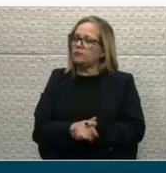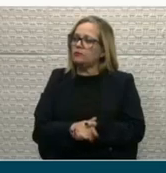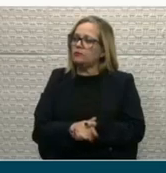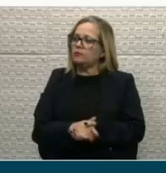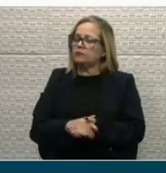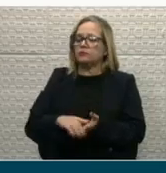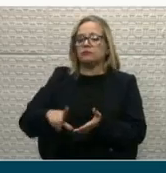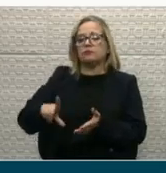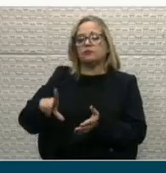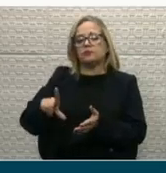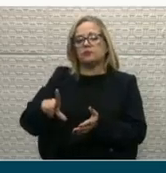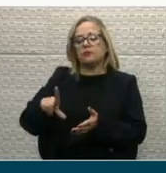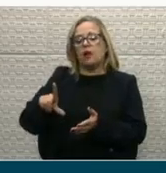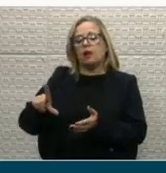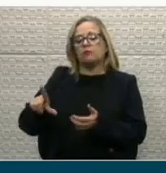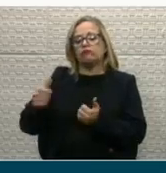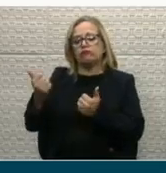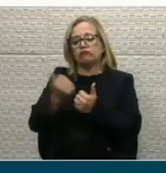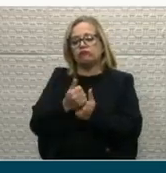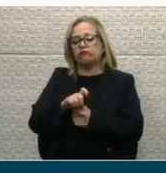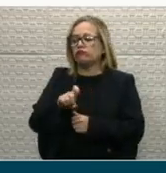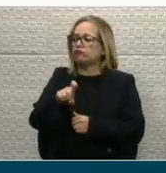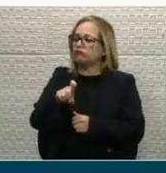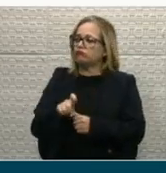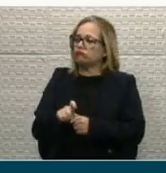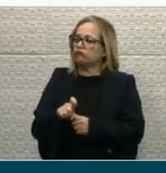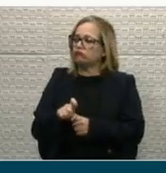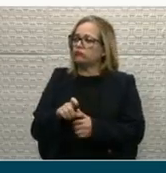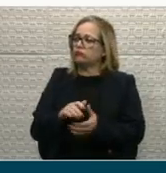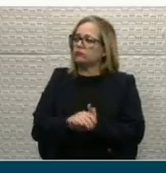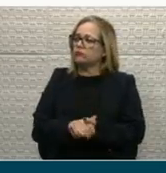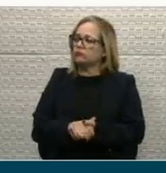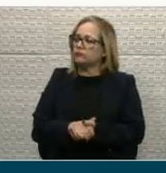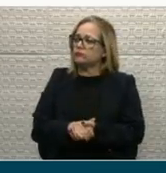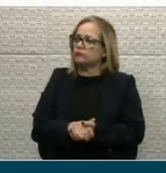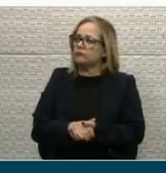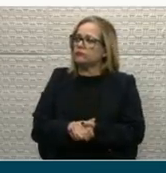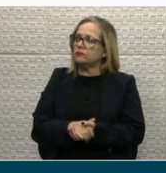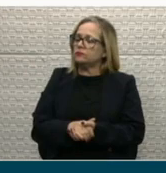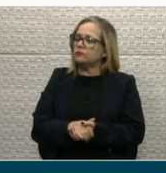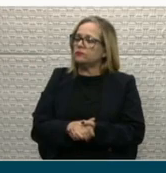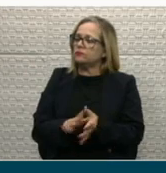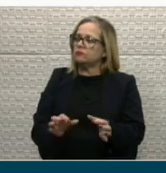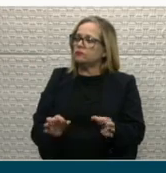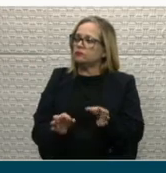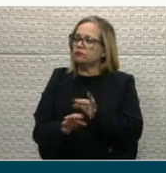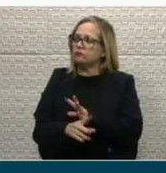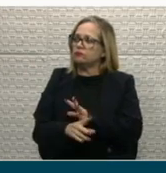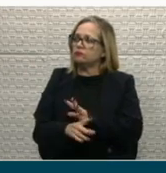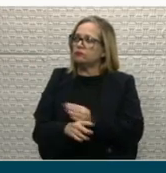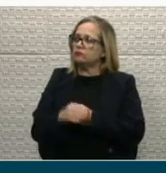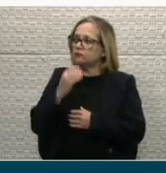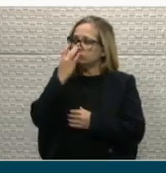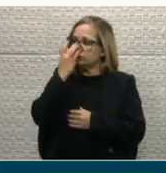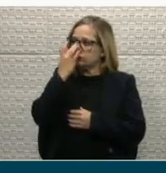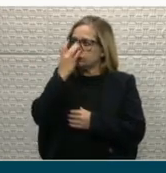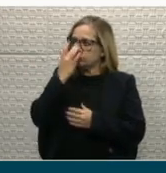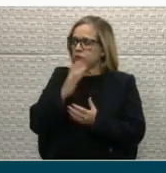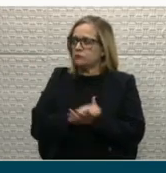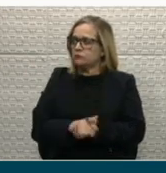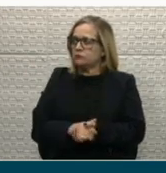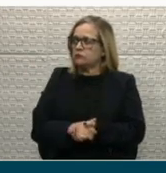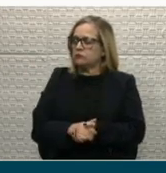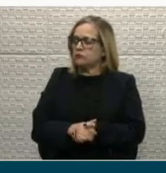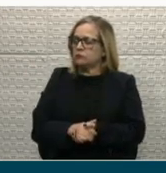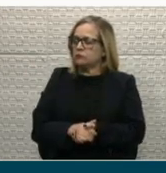o papel de x, que é usualmente utilizado nas equações. Resolvendo essa equação de segundo